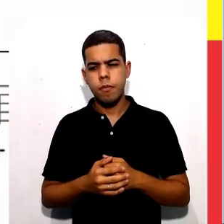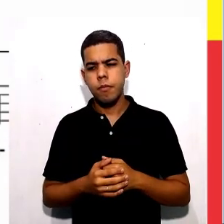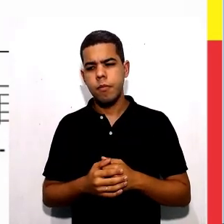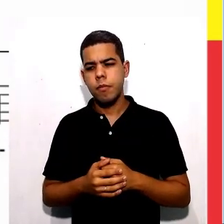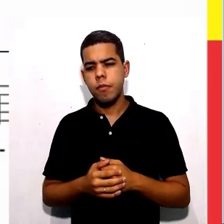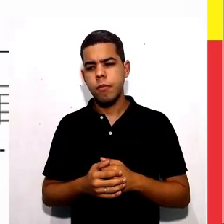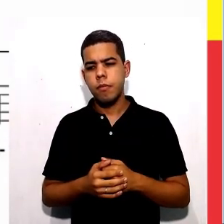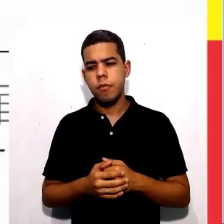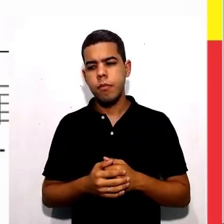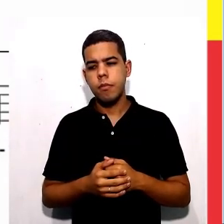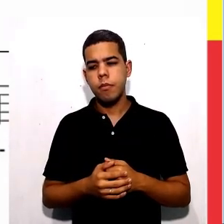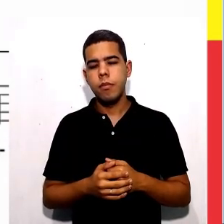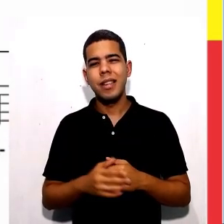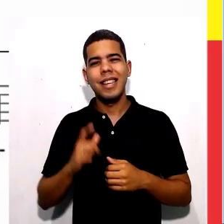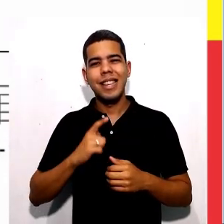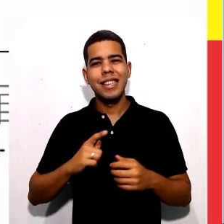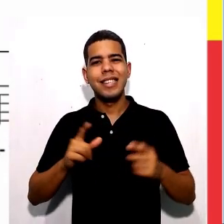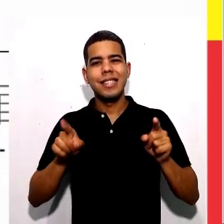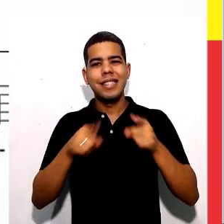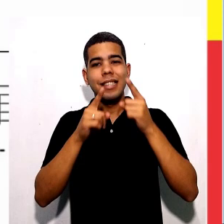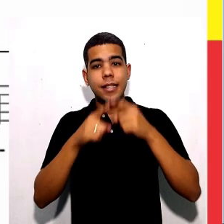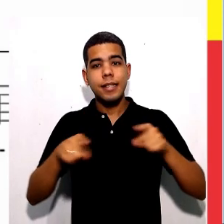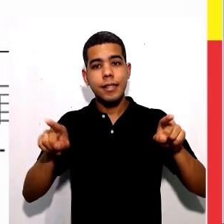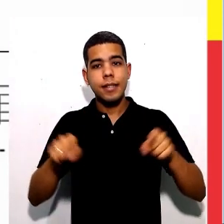Ó, ciranda,